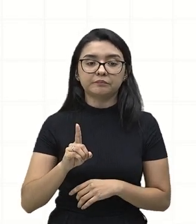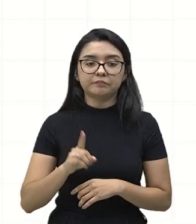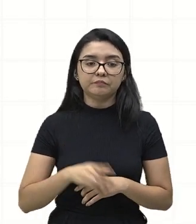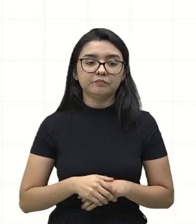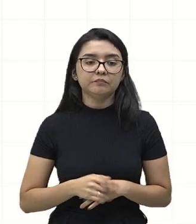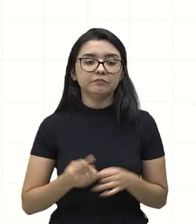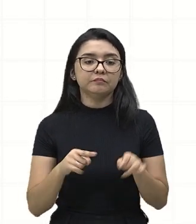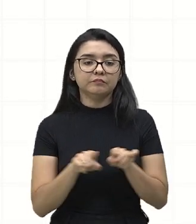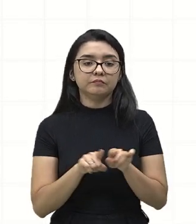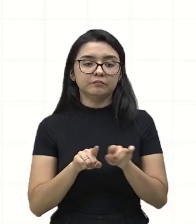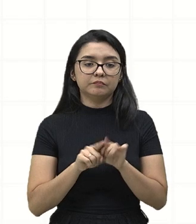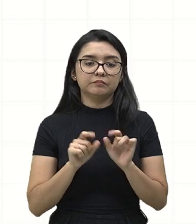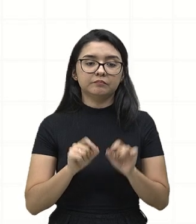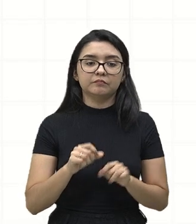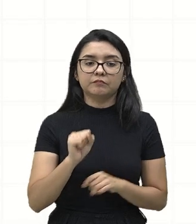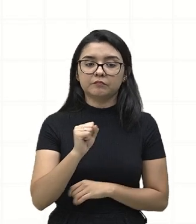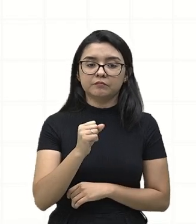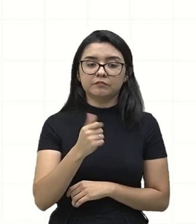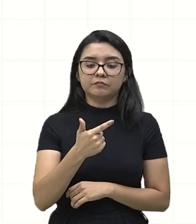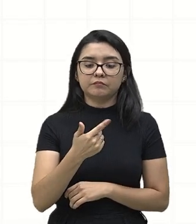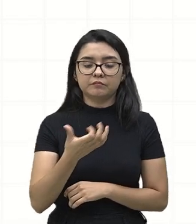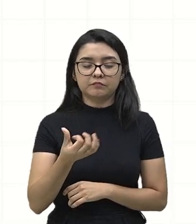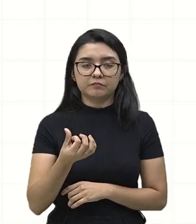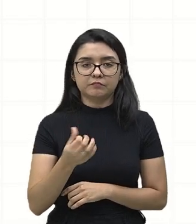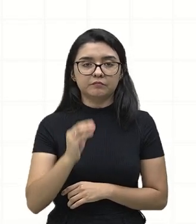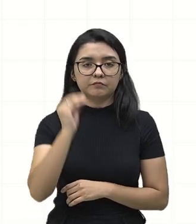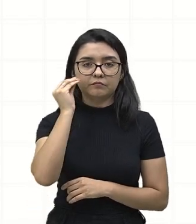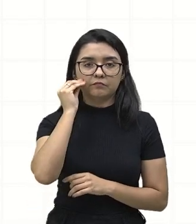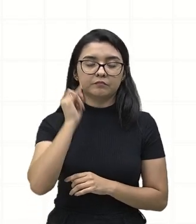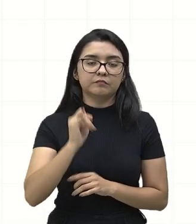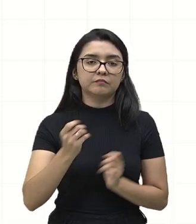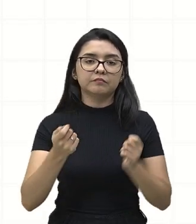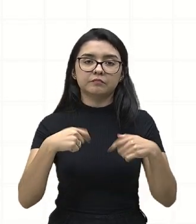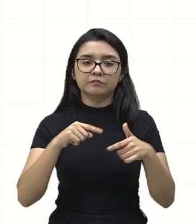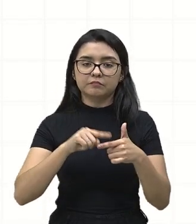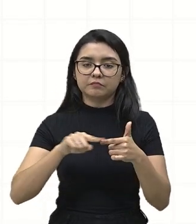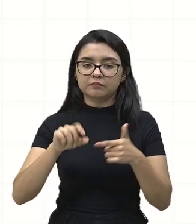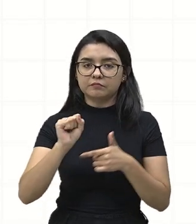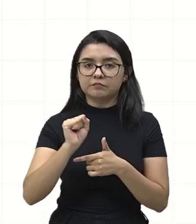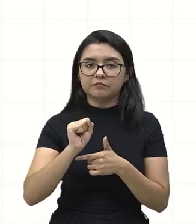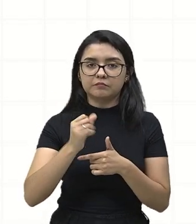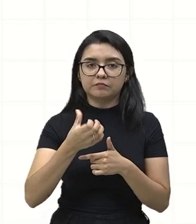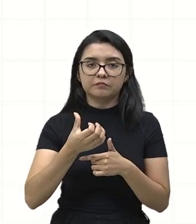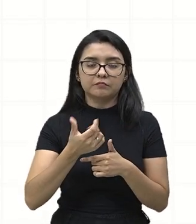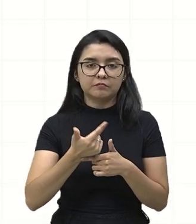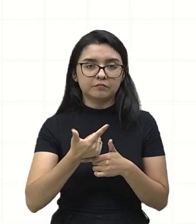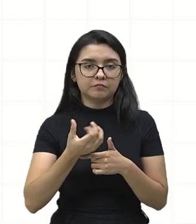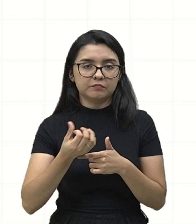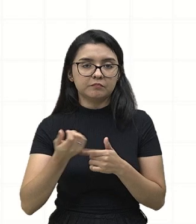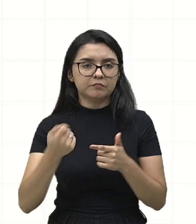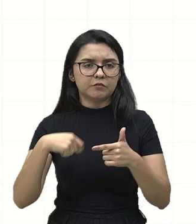que termina em 826. Vamos verificar se 826 é divisível por 8.